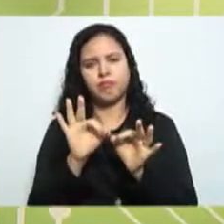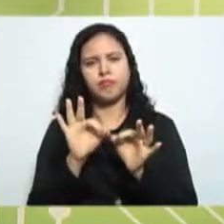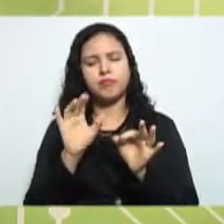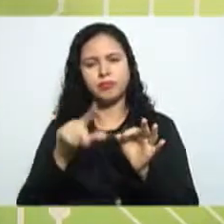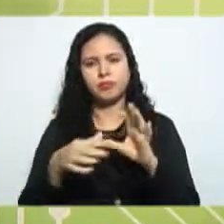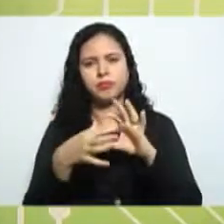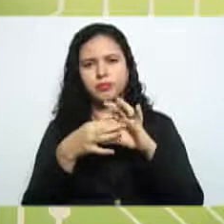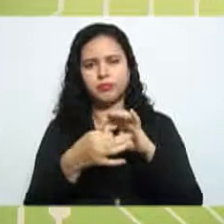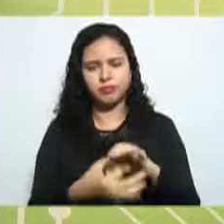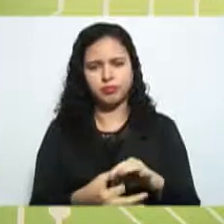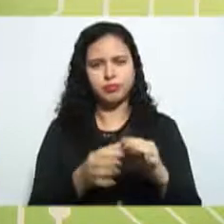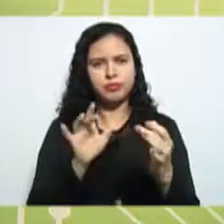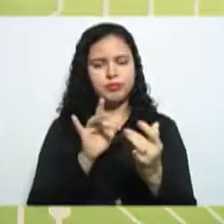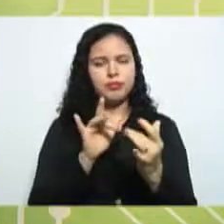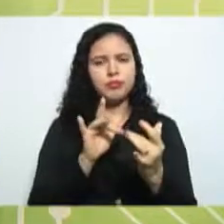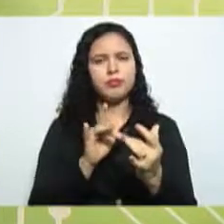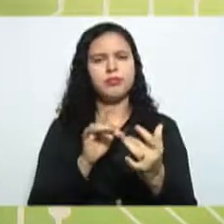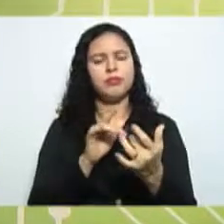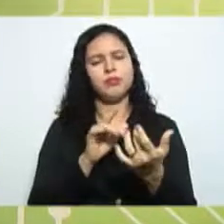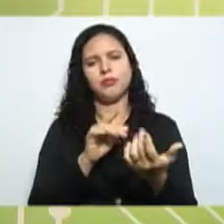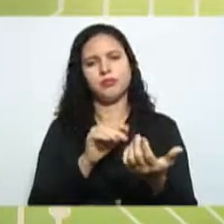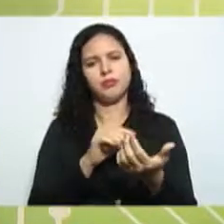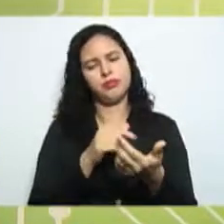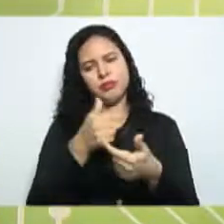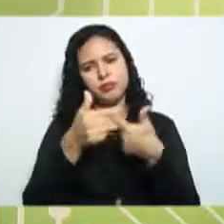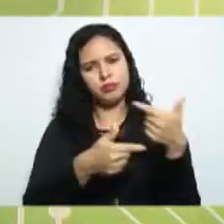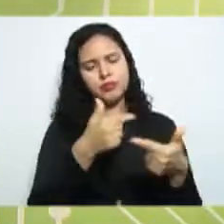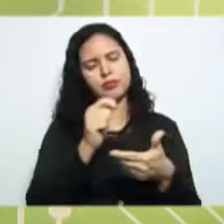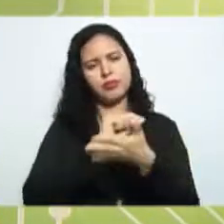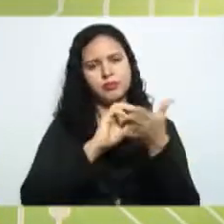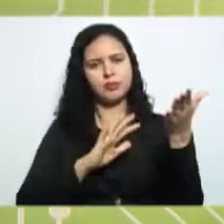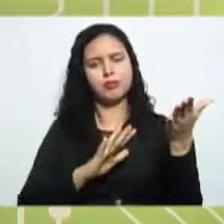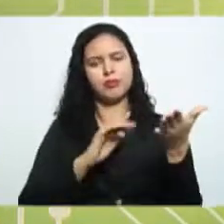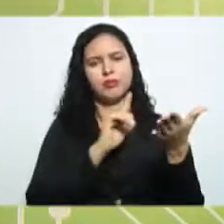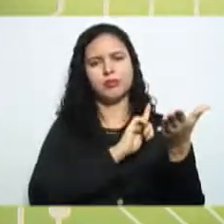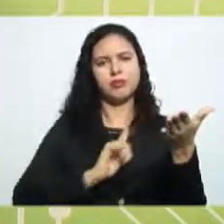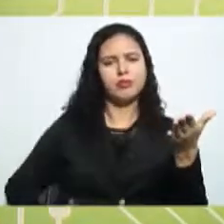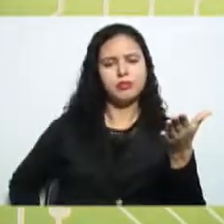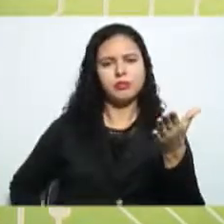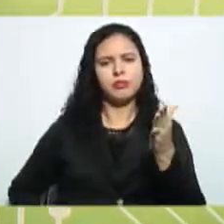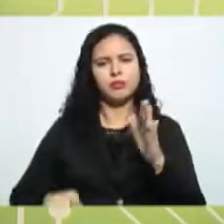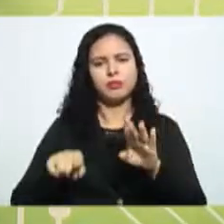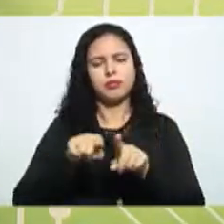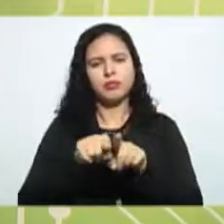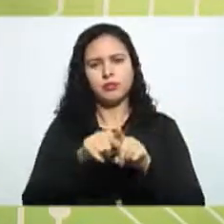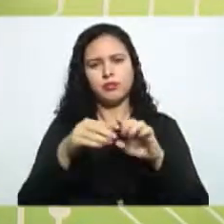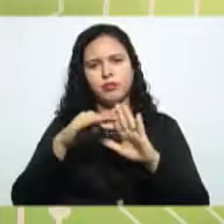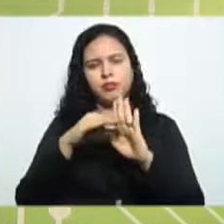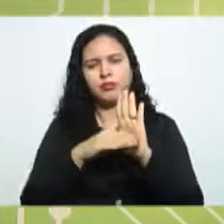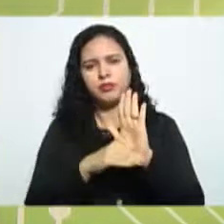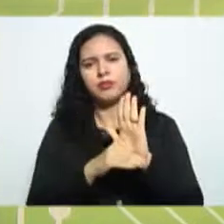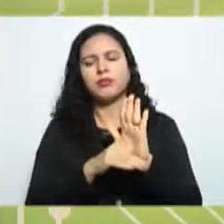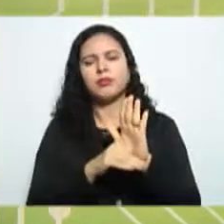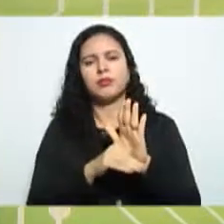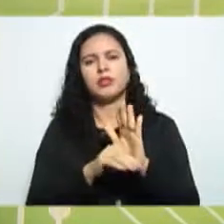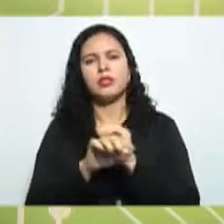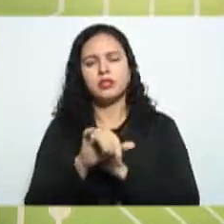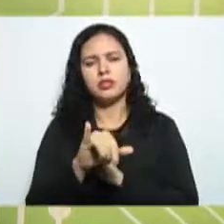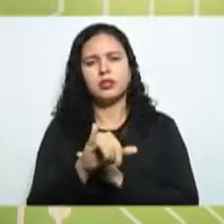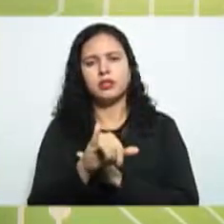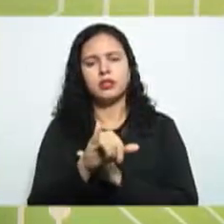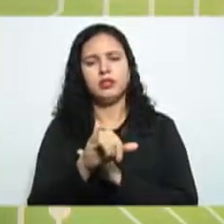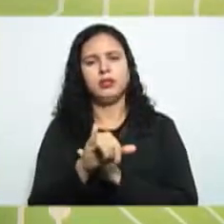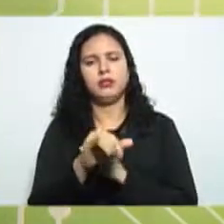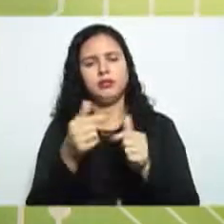interação entre várias ações de governo e vários programas, né? Se a gente tem uma ação isolada, aquilo é só